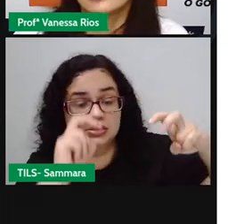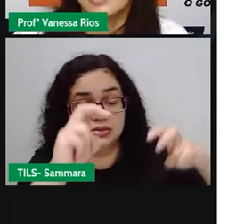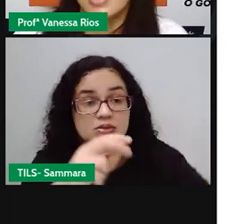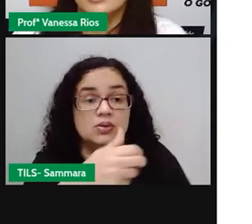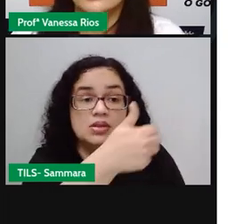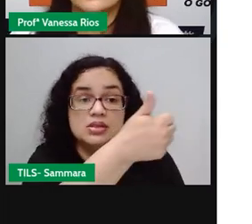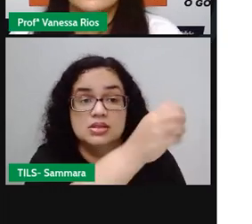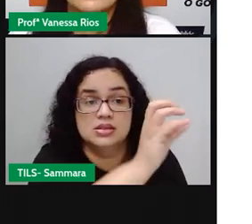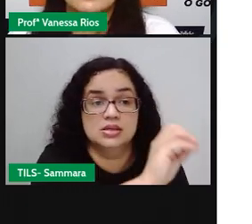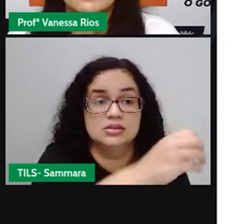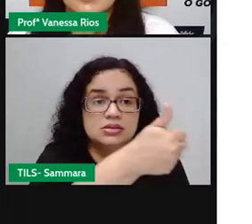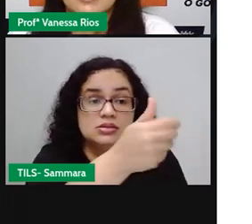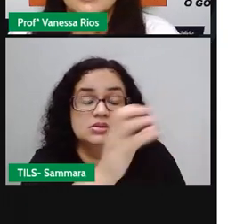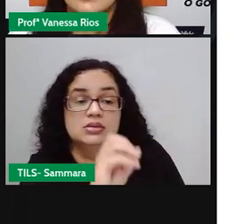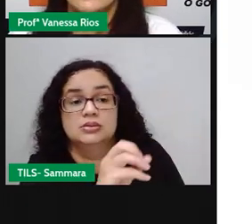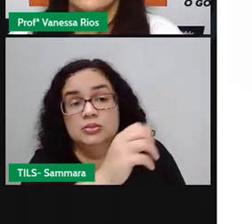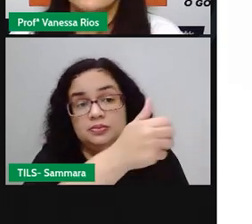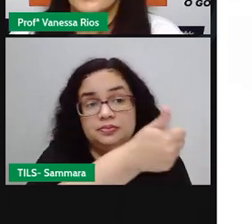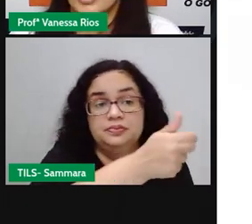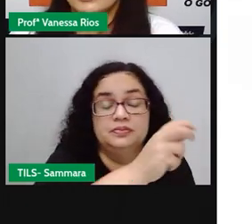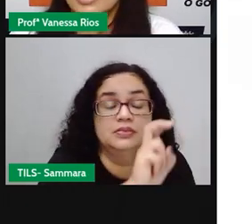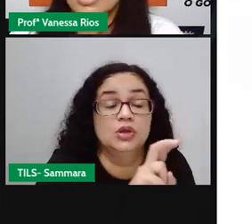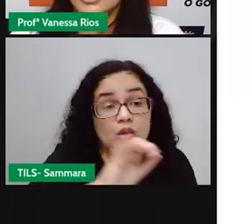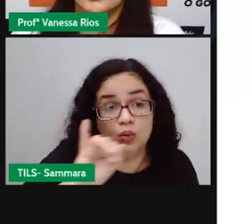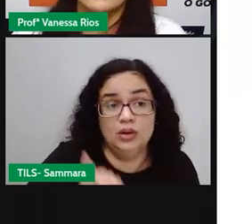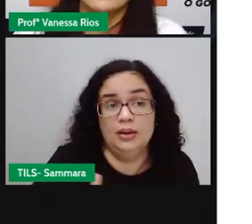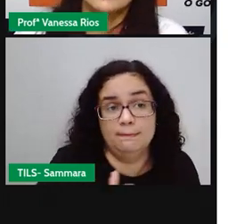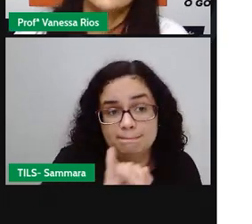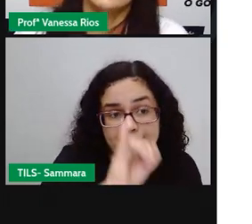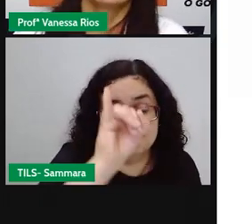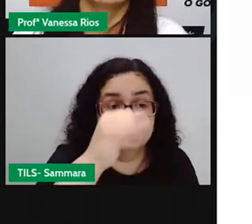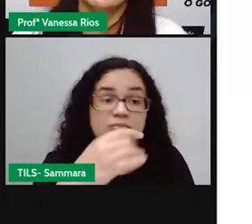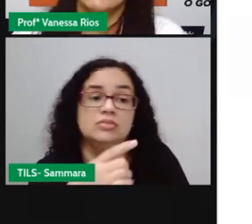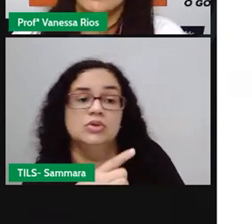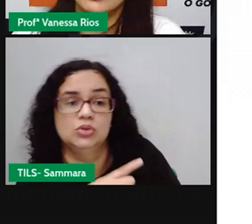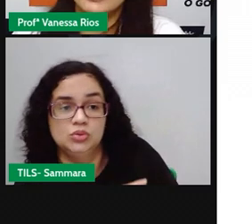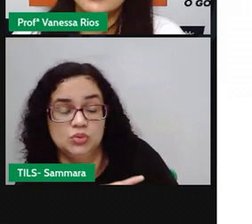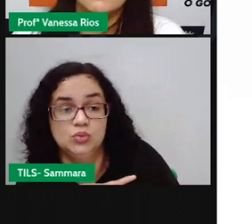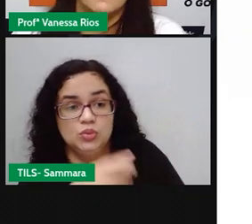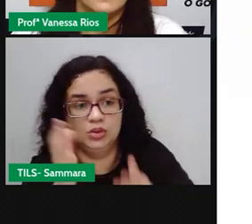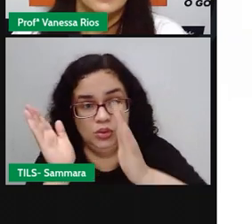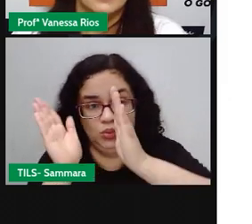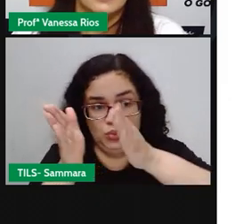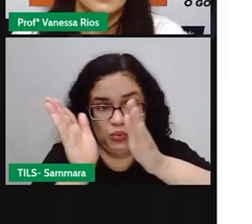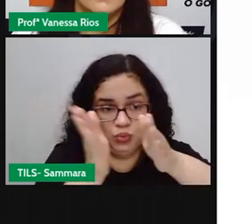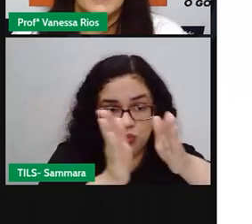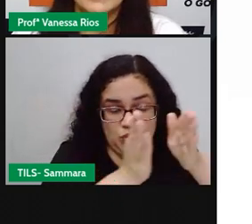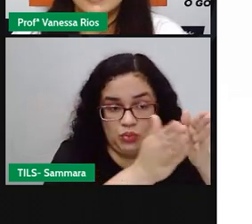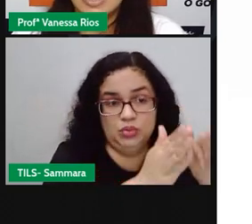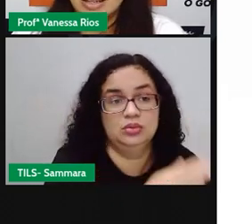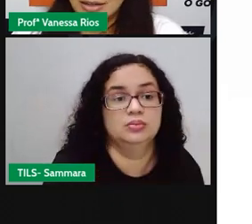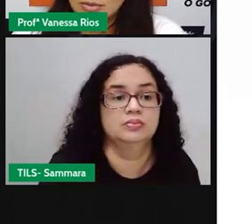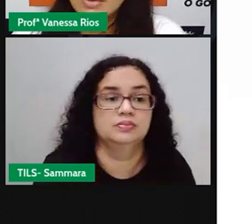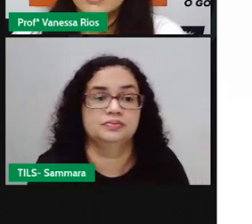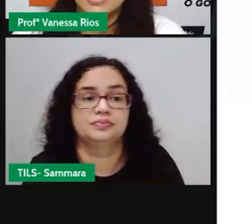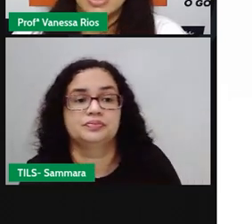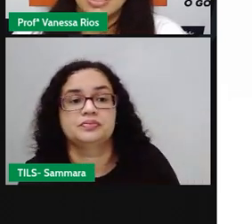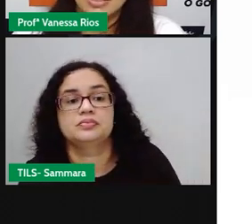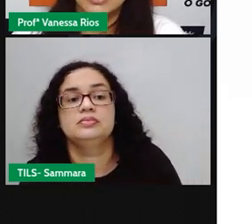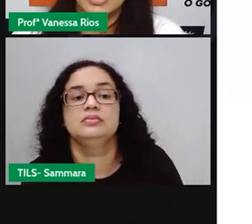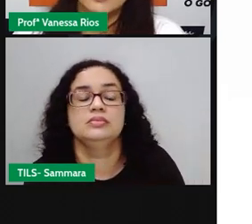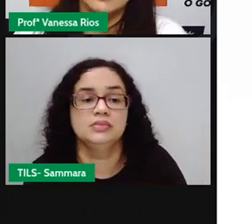de 10 em 10, de 15 em 15. O importante é que exista uma ordem, um